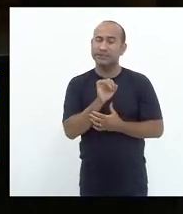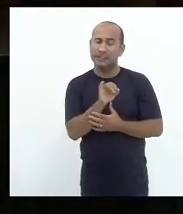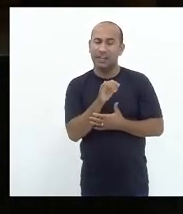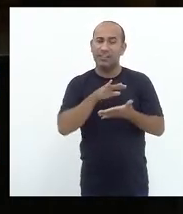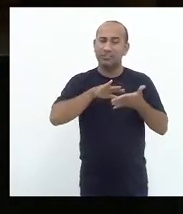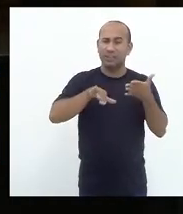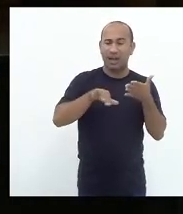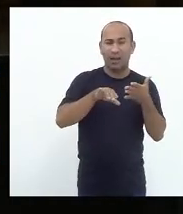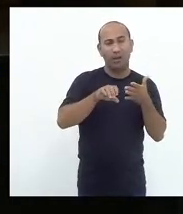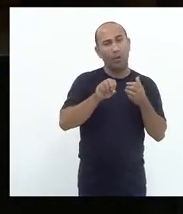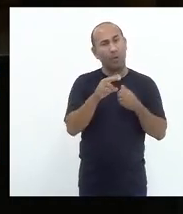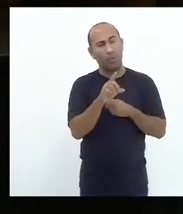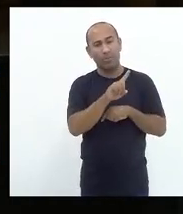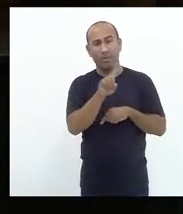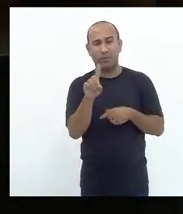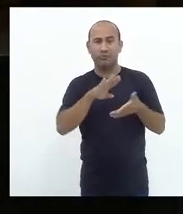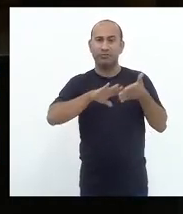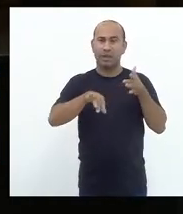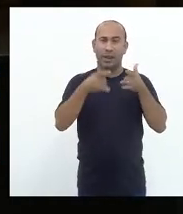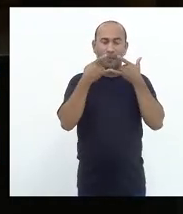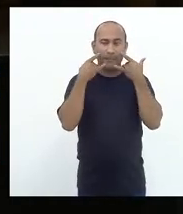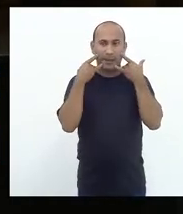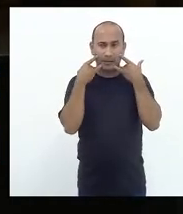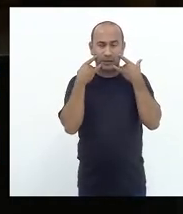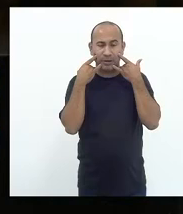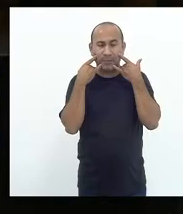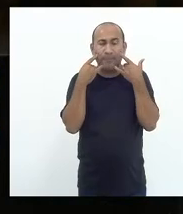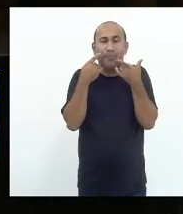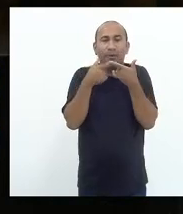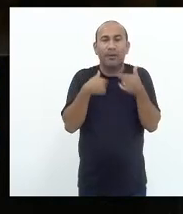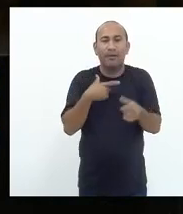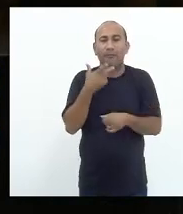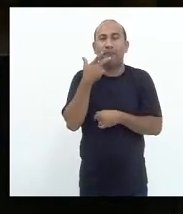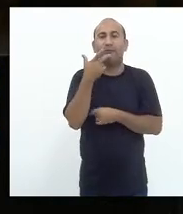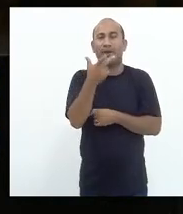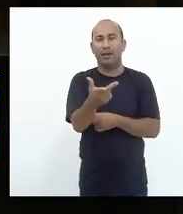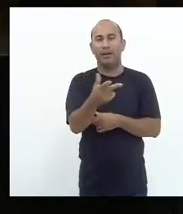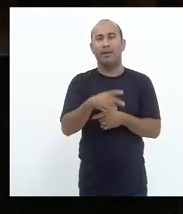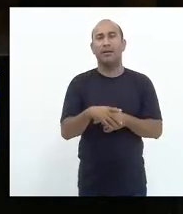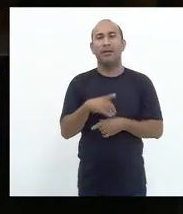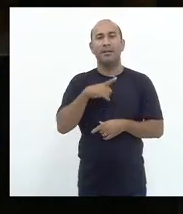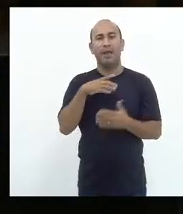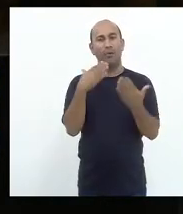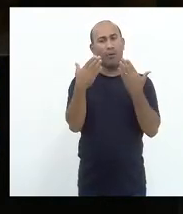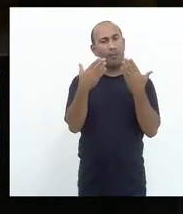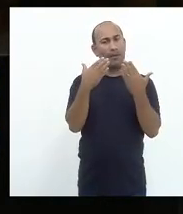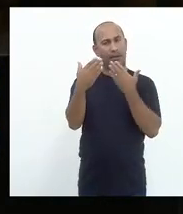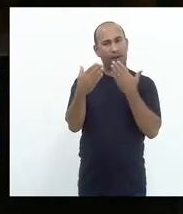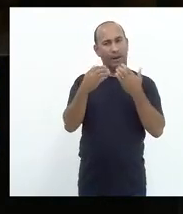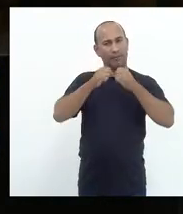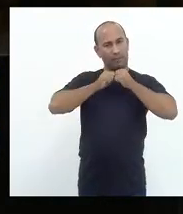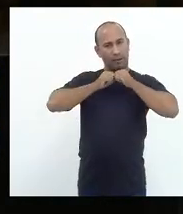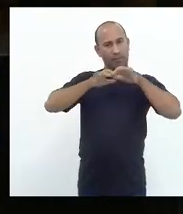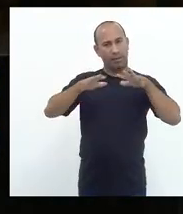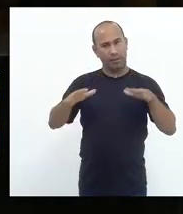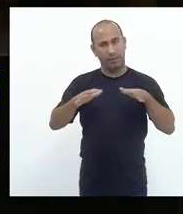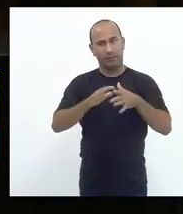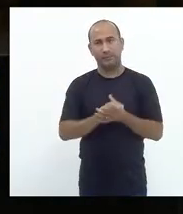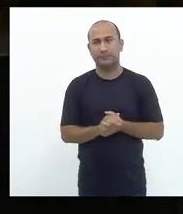ou não a máscara. Por que eu digo isso? Tenho comparado muito a pandemia.